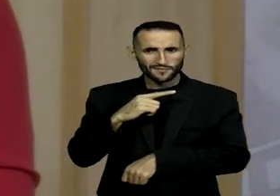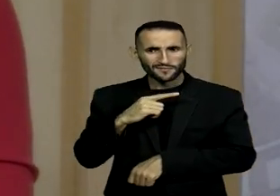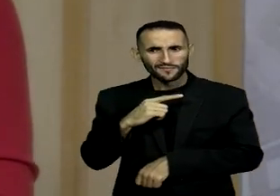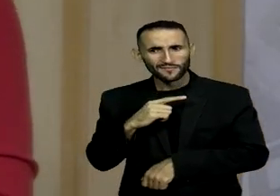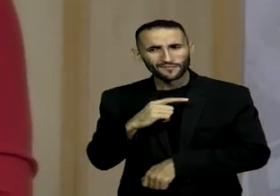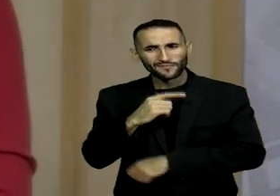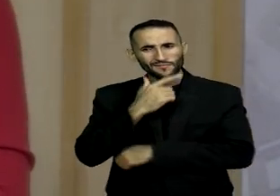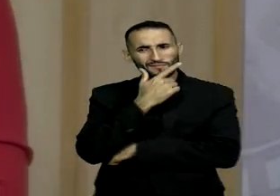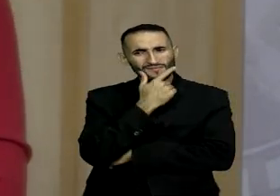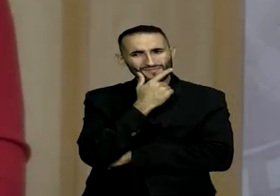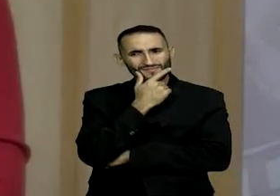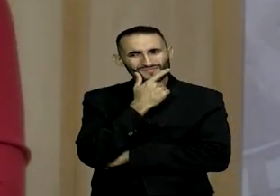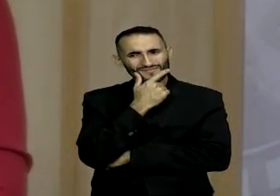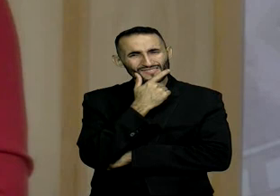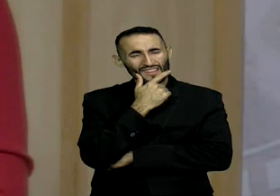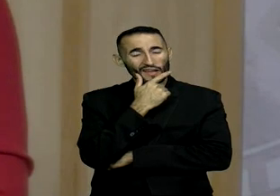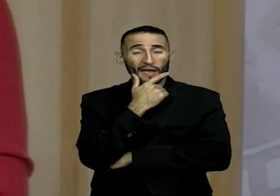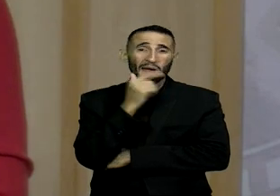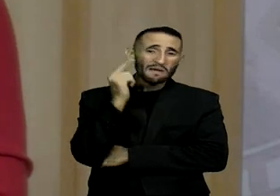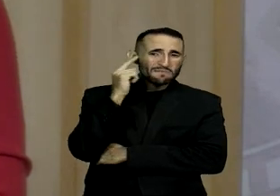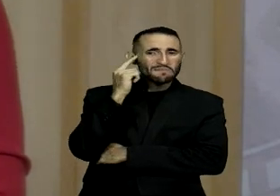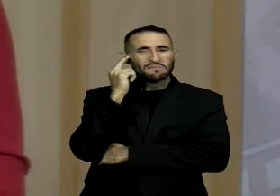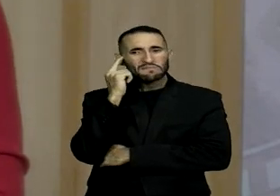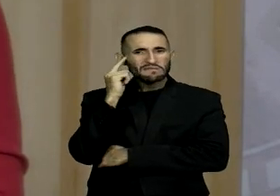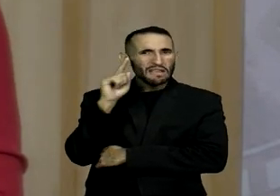E será que esse cara é pastor?